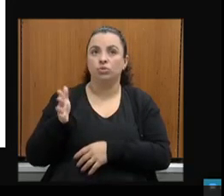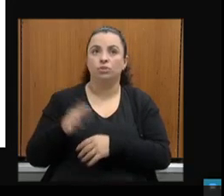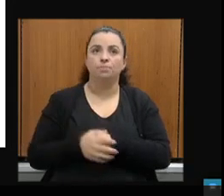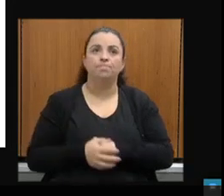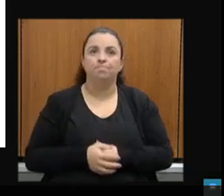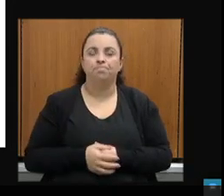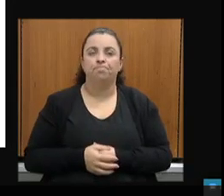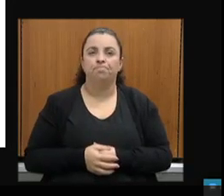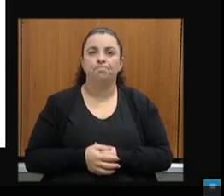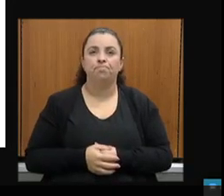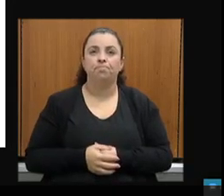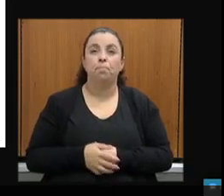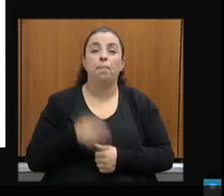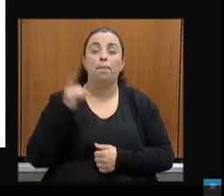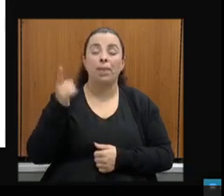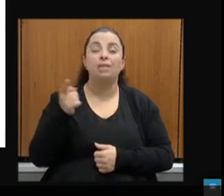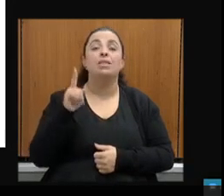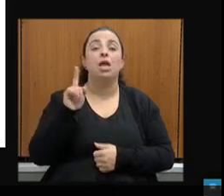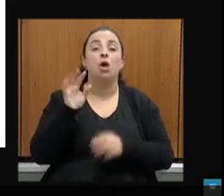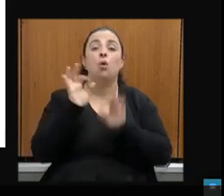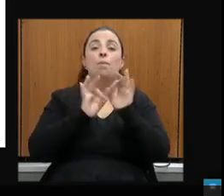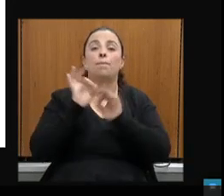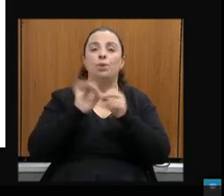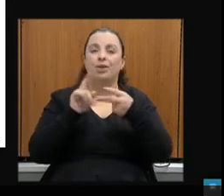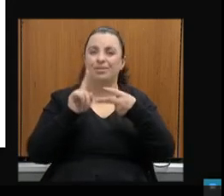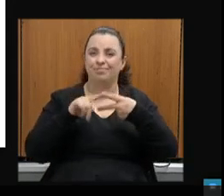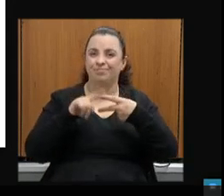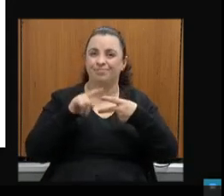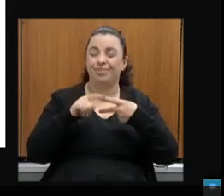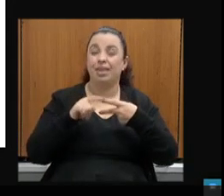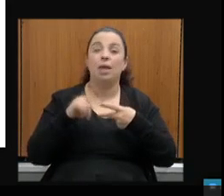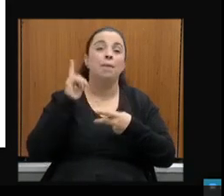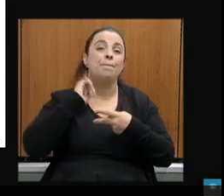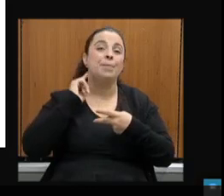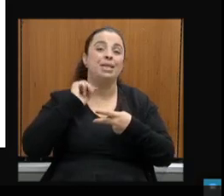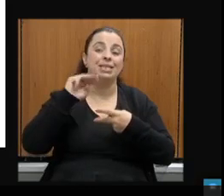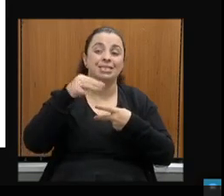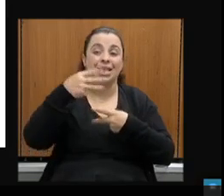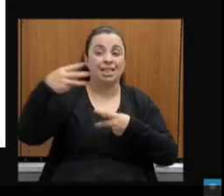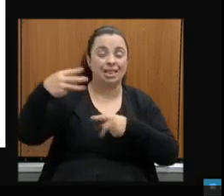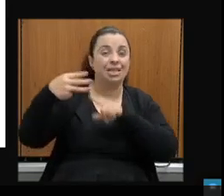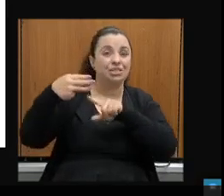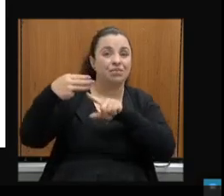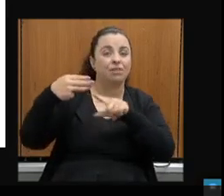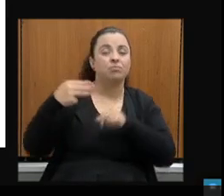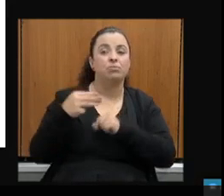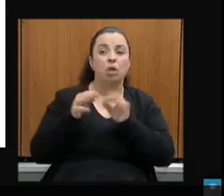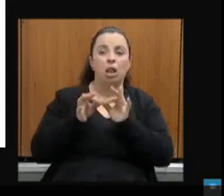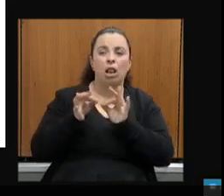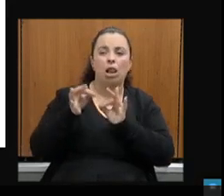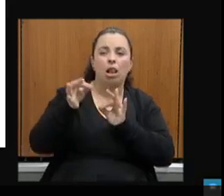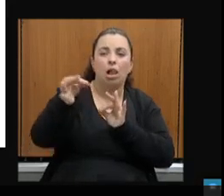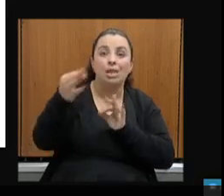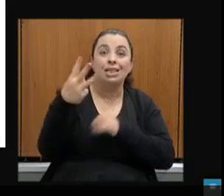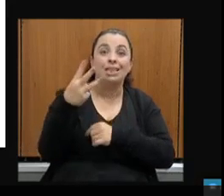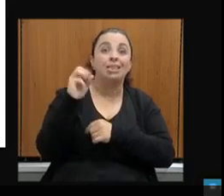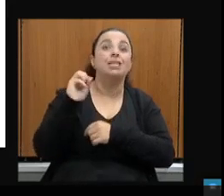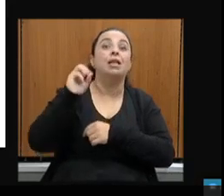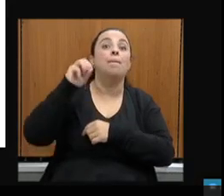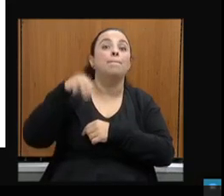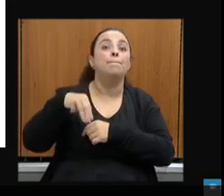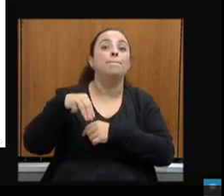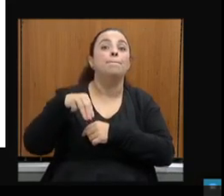é o Minas trifásico né o Minas trifásicos São 30 mil km de 2022